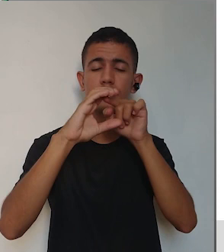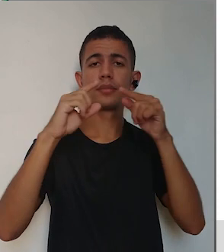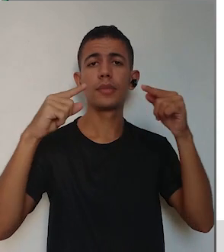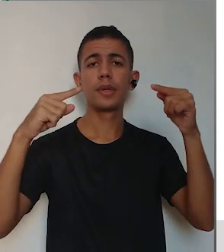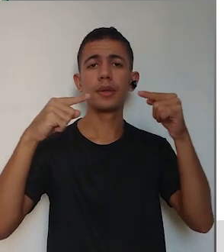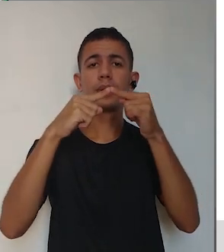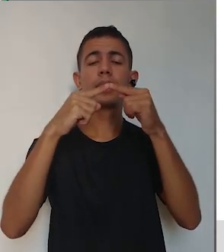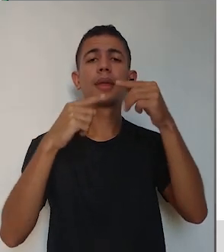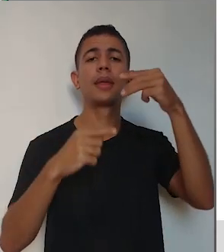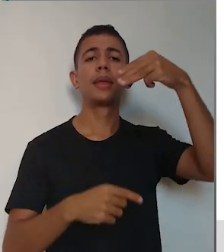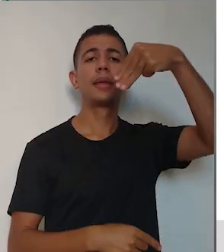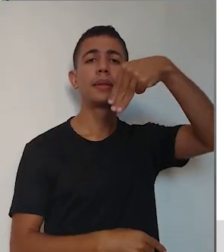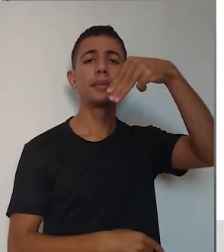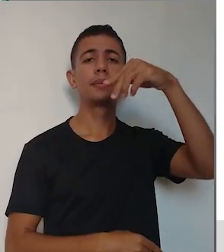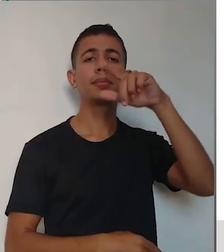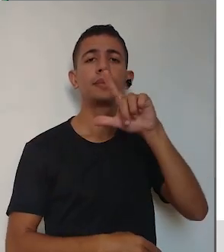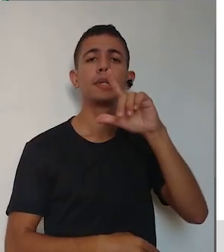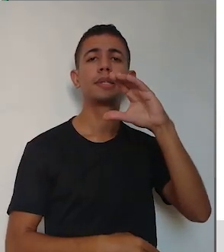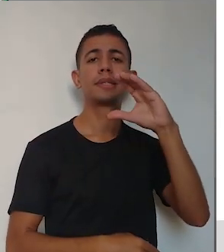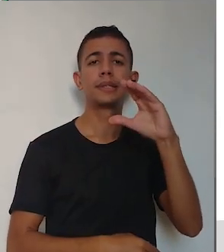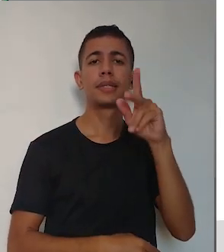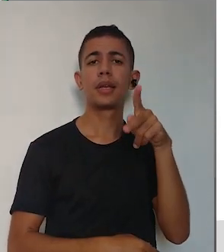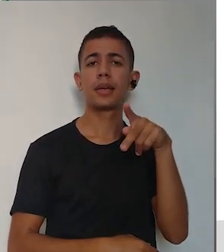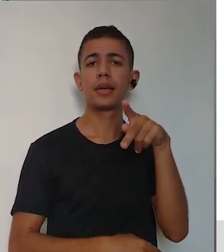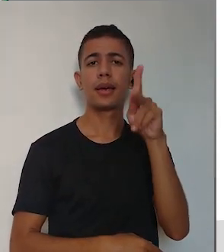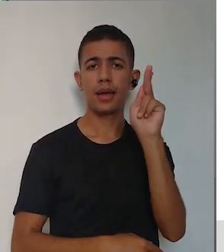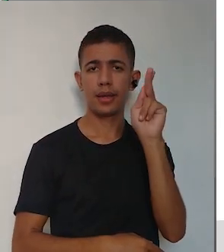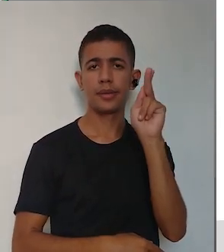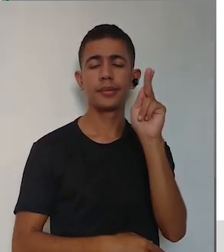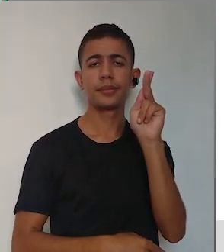calmodulina-cálcio será ligado ao